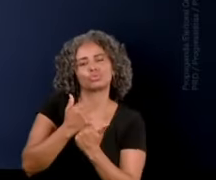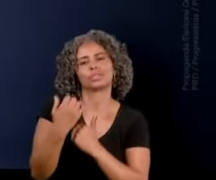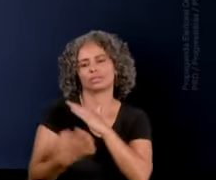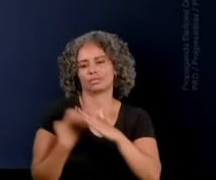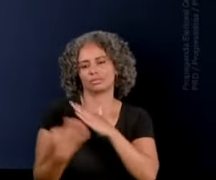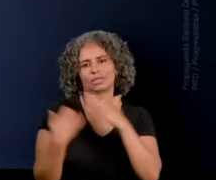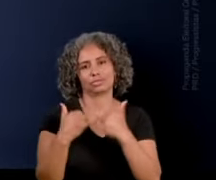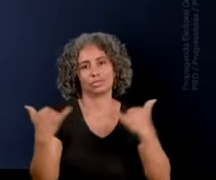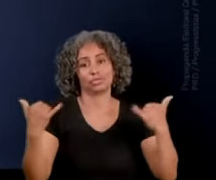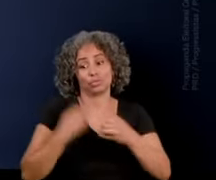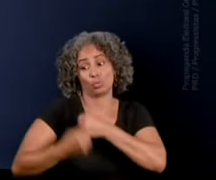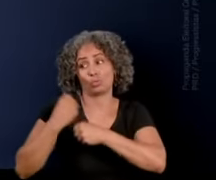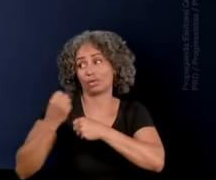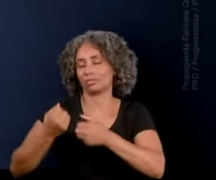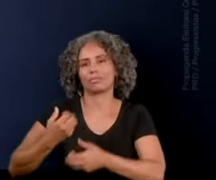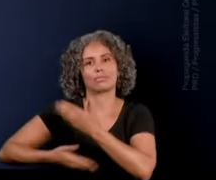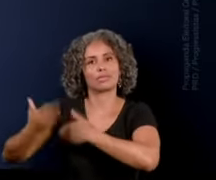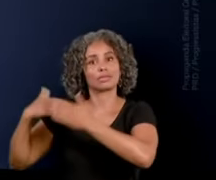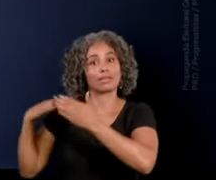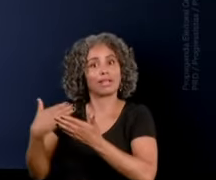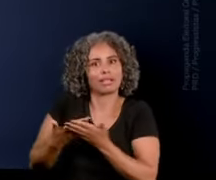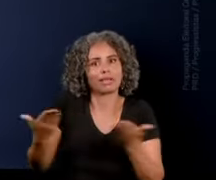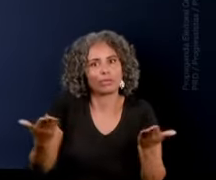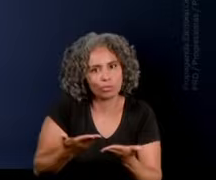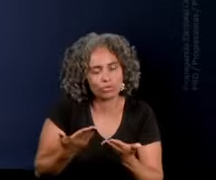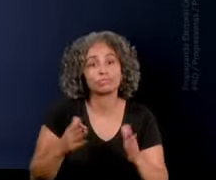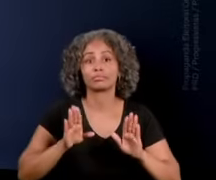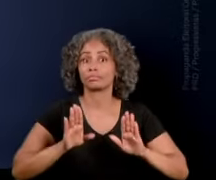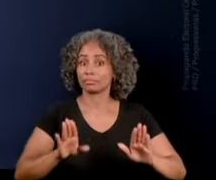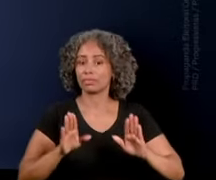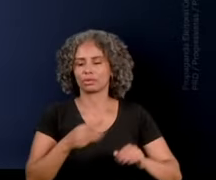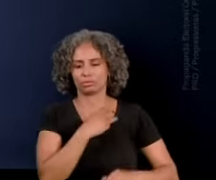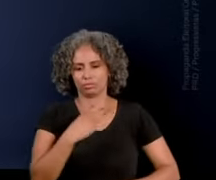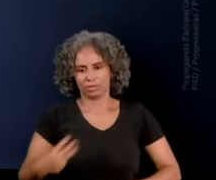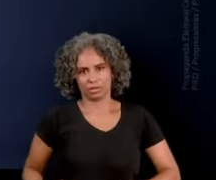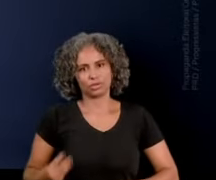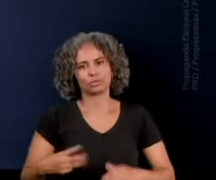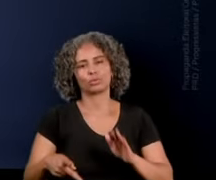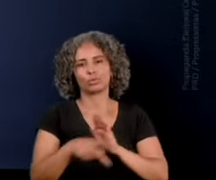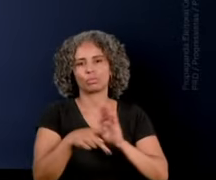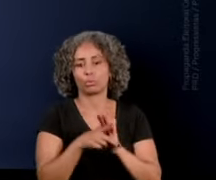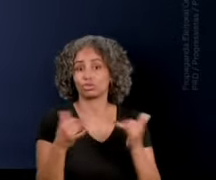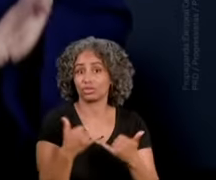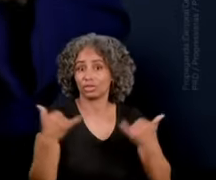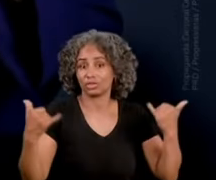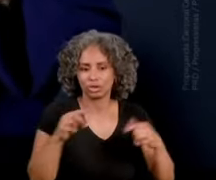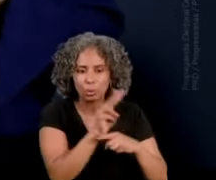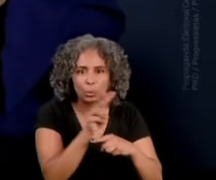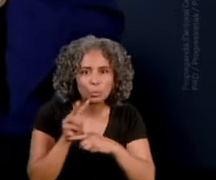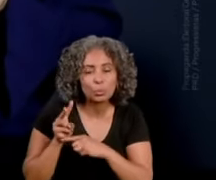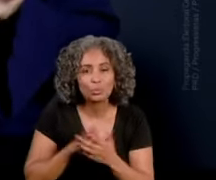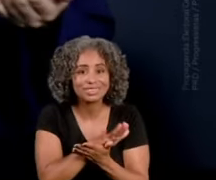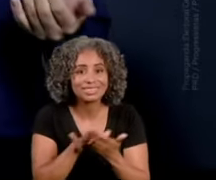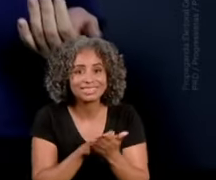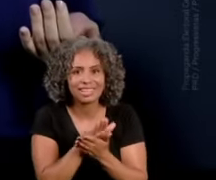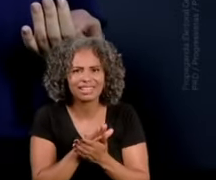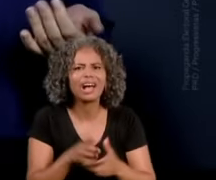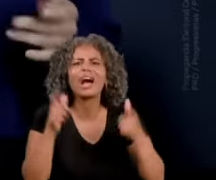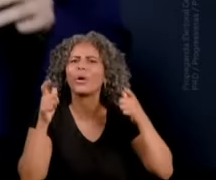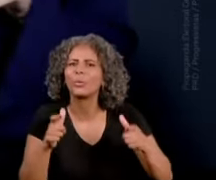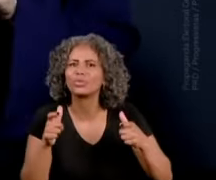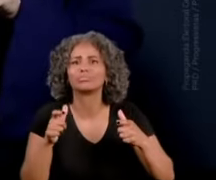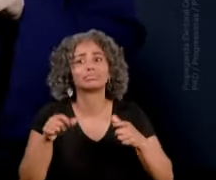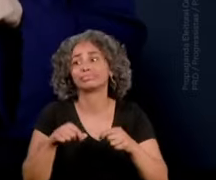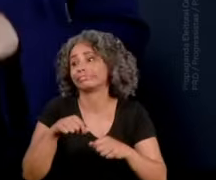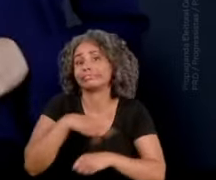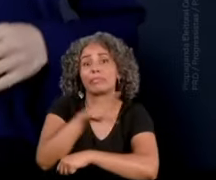ministro de Minas e Energia, que deveria estar aqui cuidando do fornecimento da energia, estava na Itália, junto do presidente da Enel.